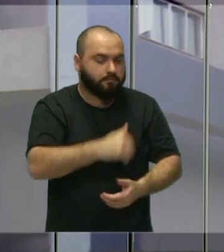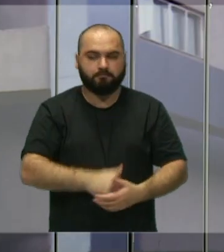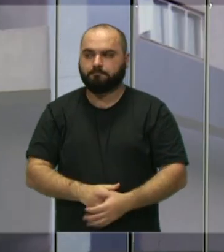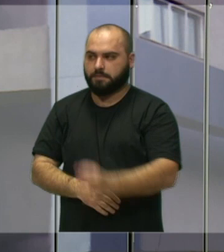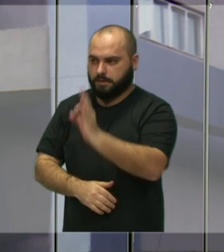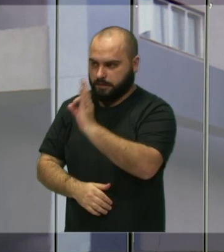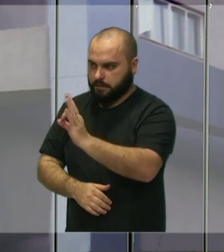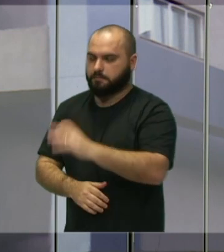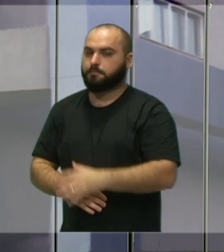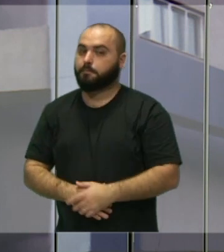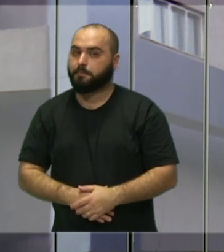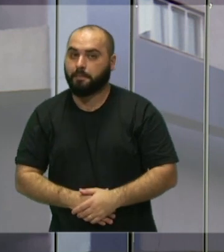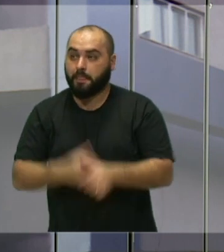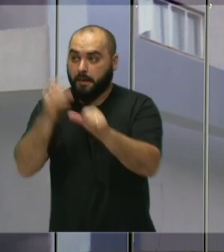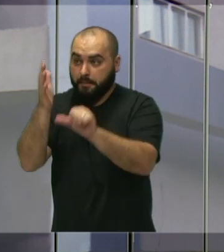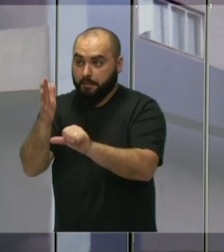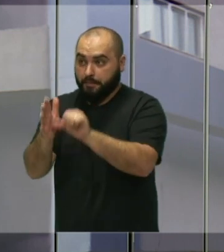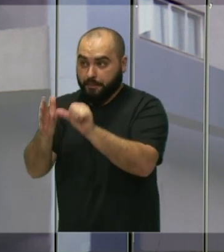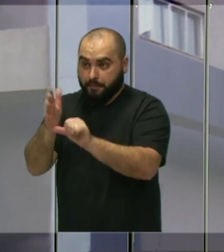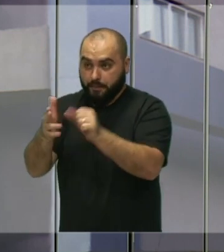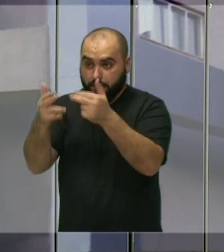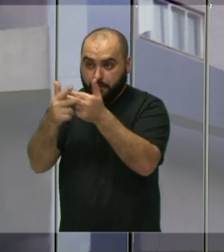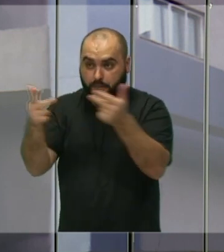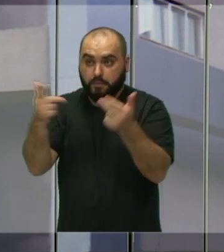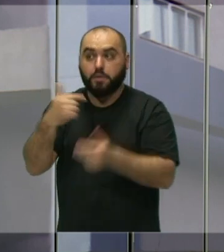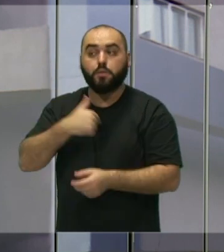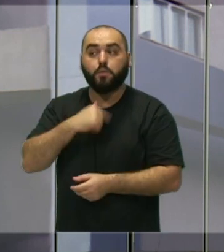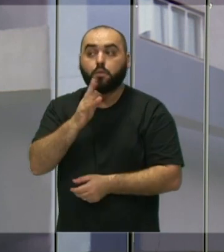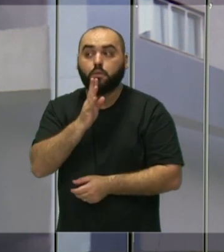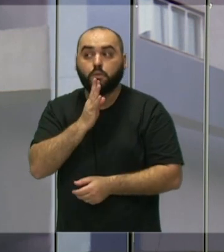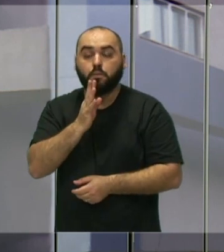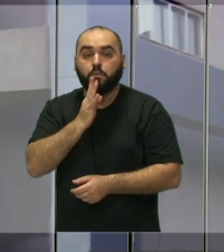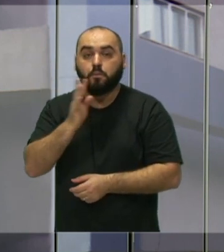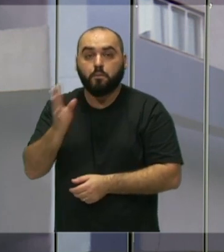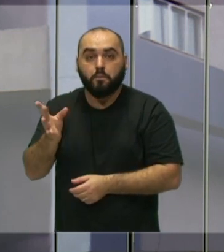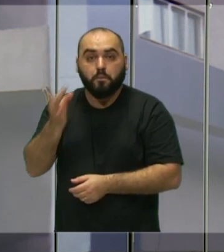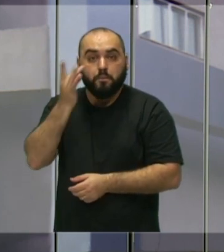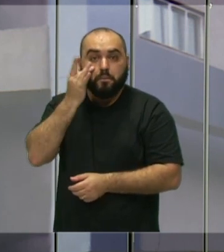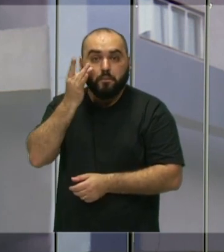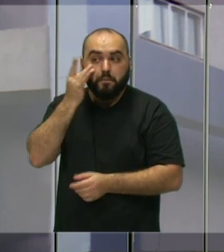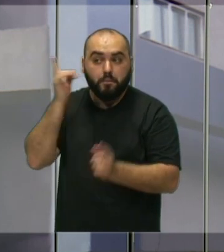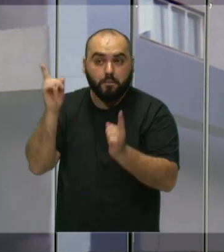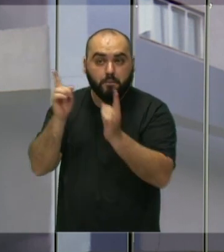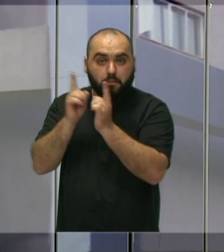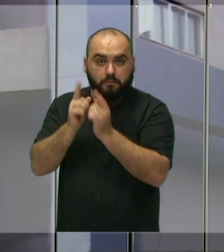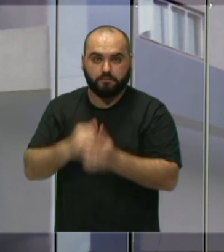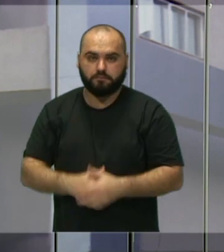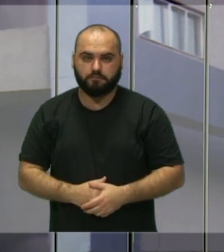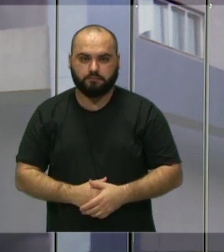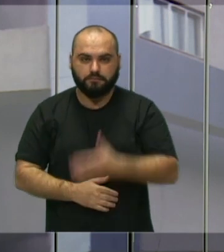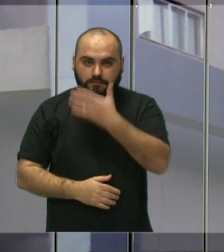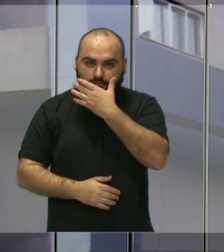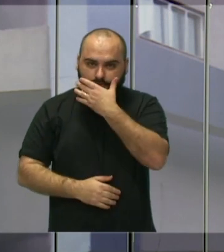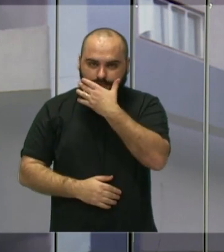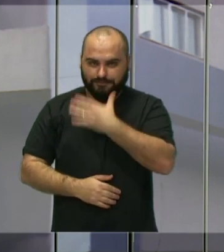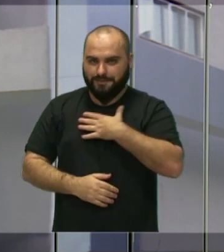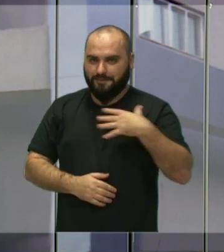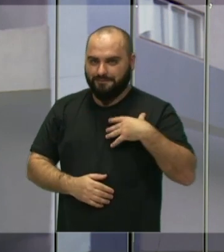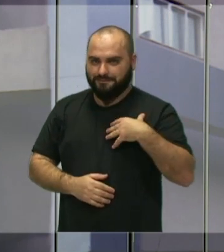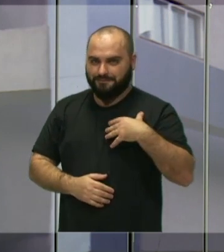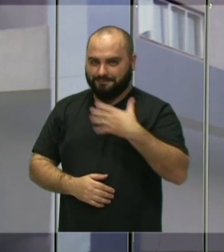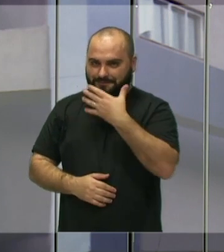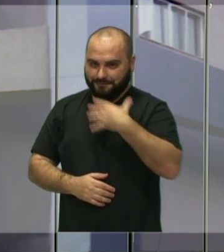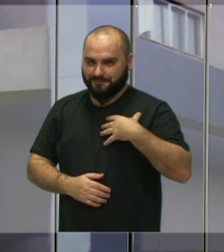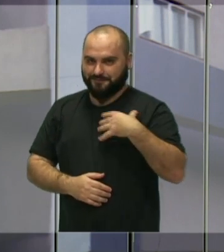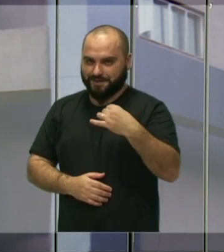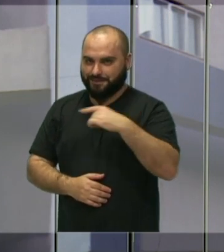dizer é que eu conheço essa situação de perto, porque eu fiz questão, eu fui pai há pouco tempo, e eu fiz